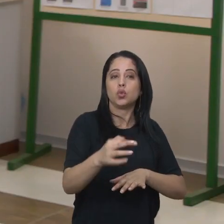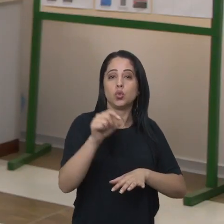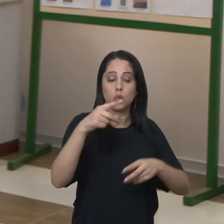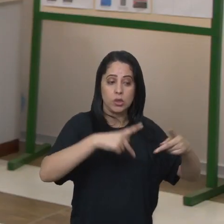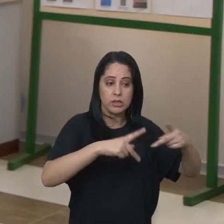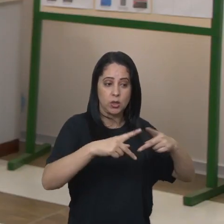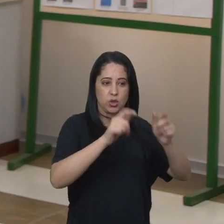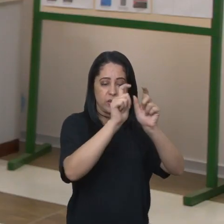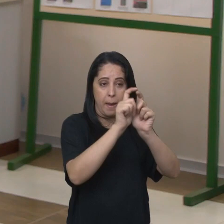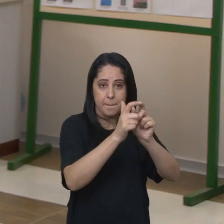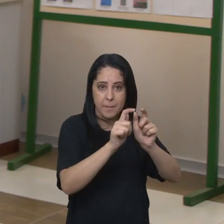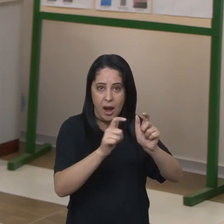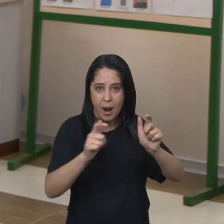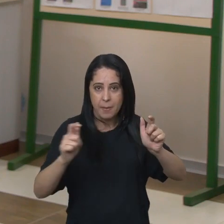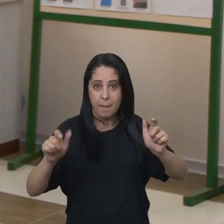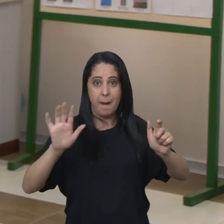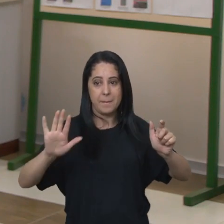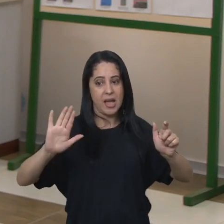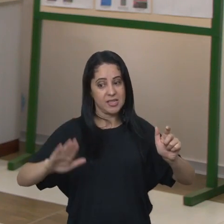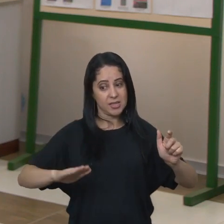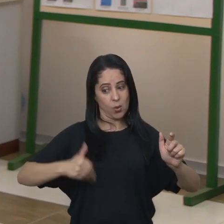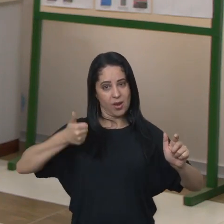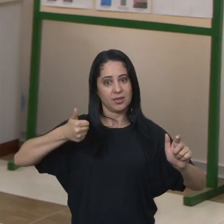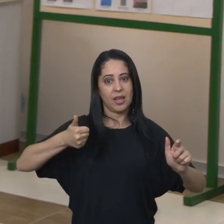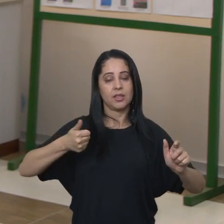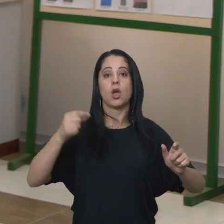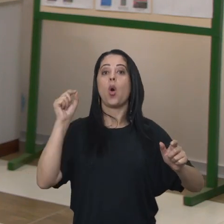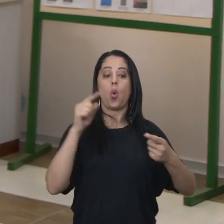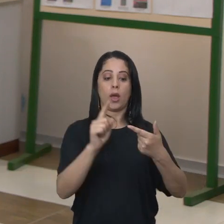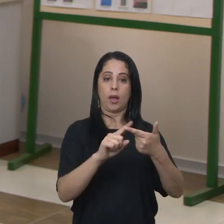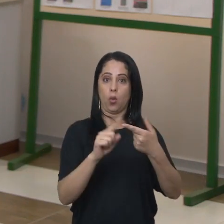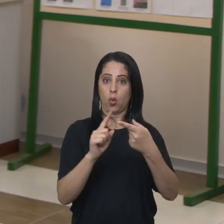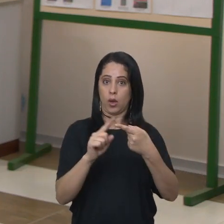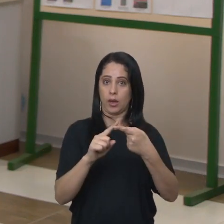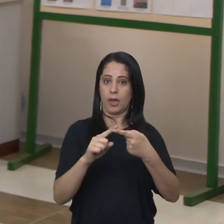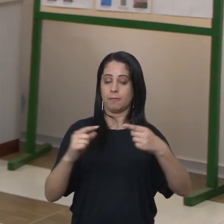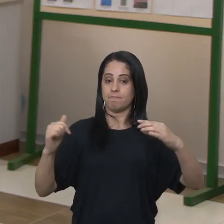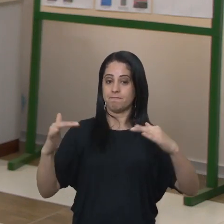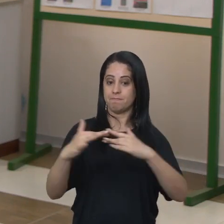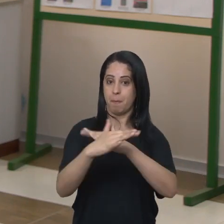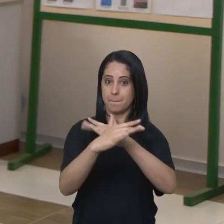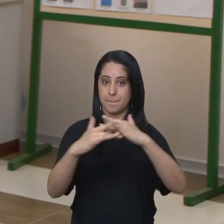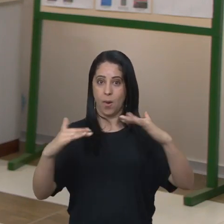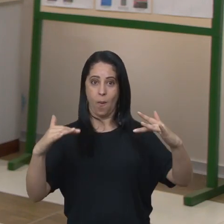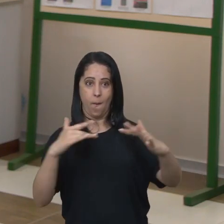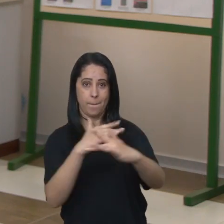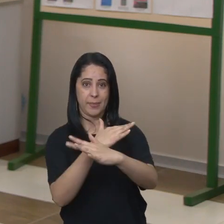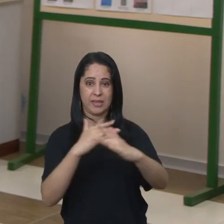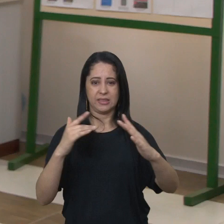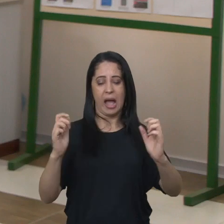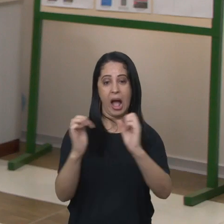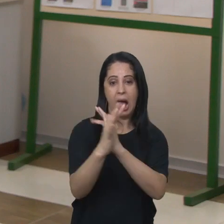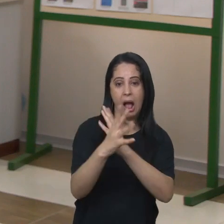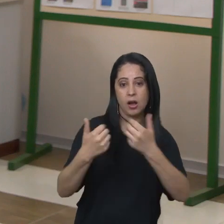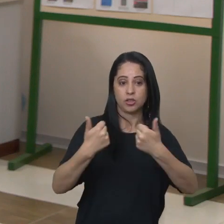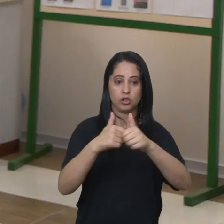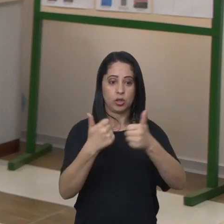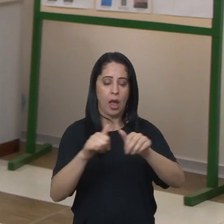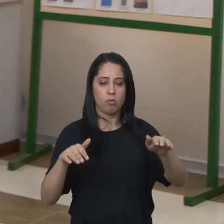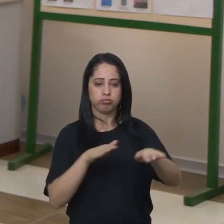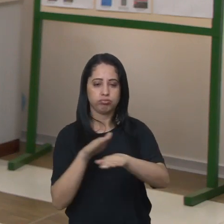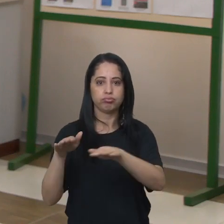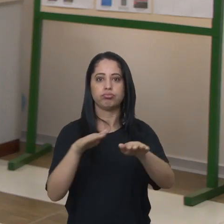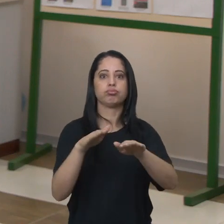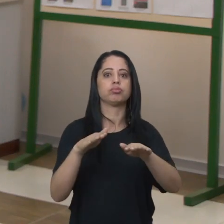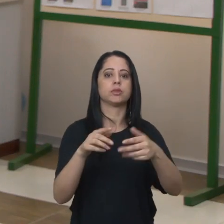desafios futuros para São José dos Campos crescer com qualidade de vida é a questão da mobilidade urbana, ou seja, a gente tem